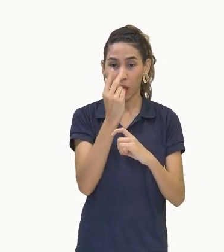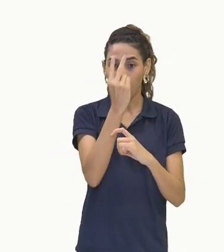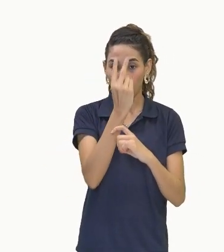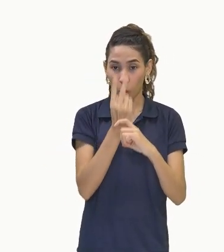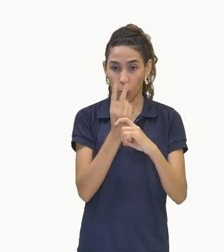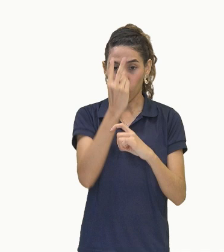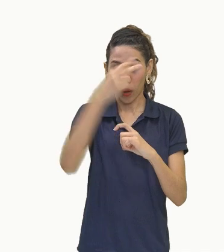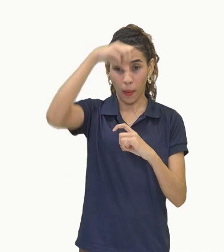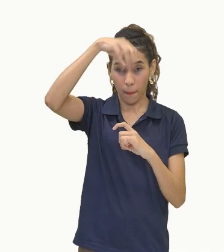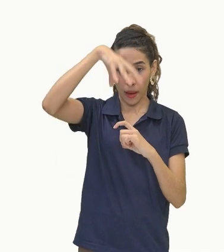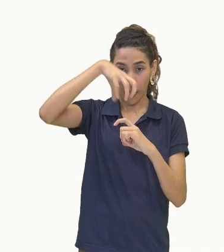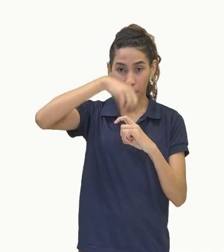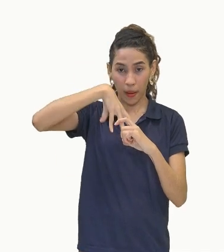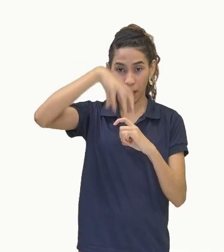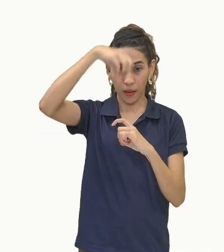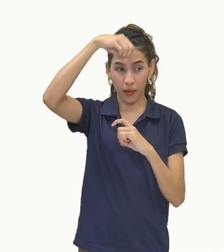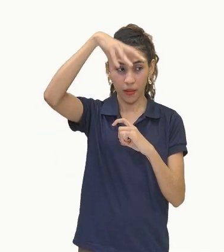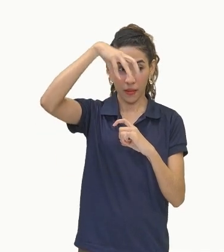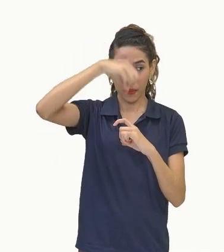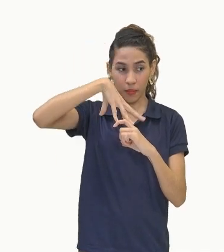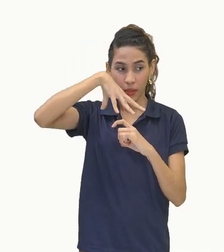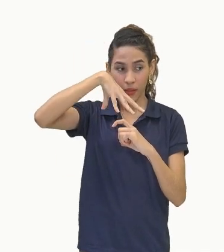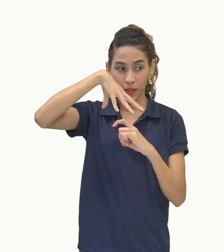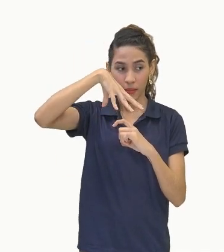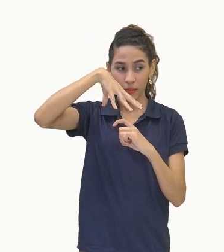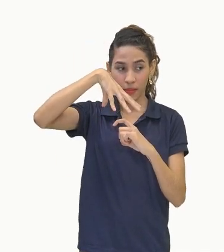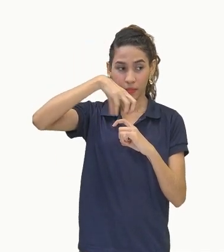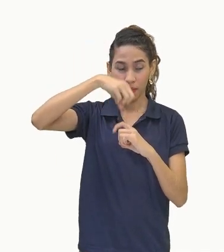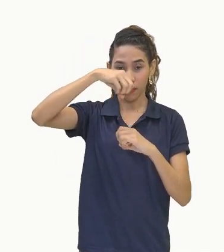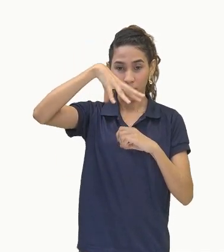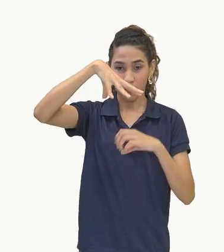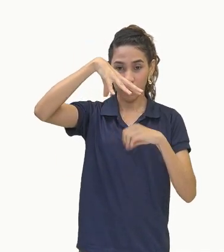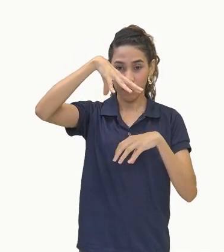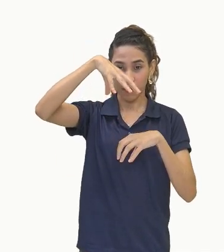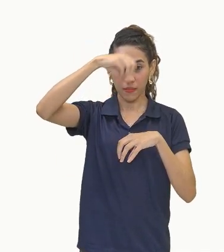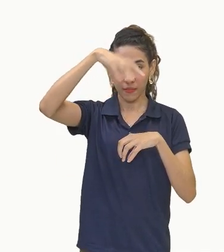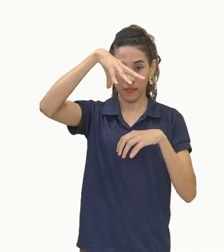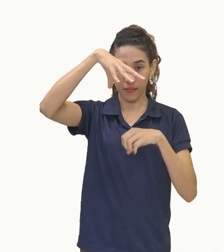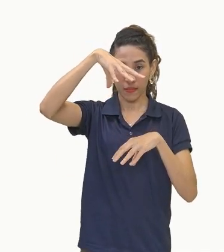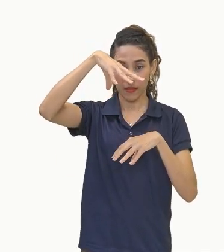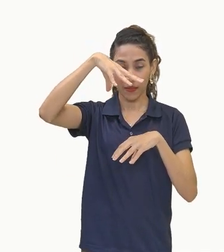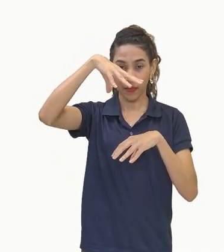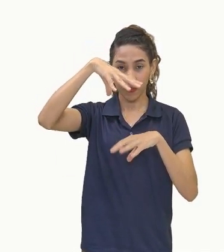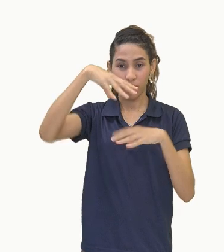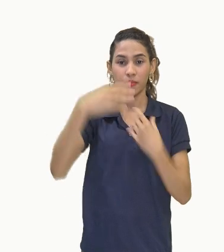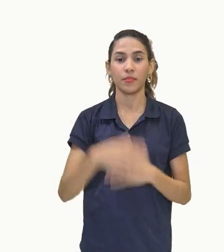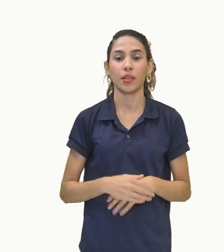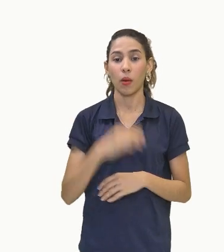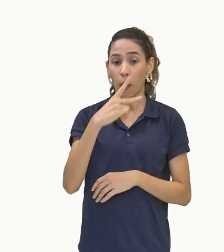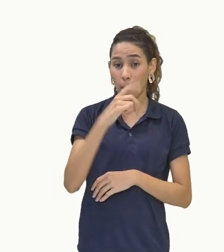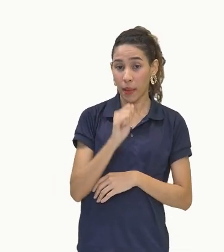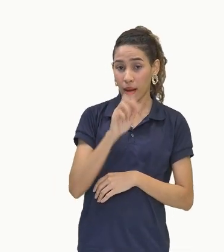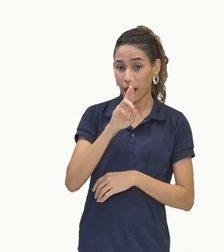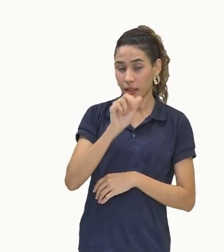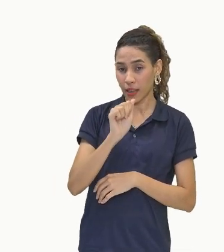de circuito em paralelo. Aí temos a primeira.